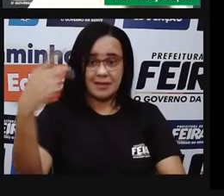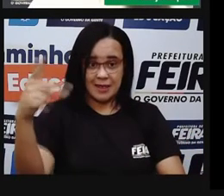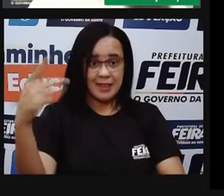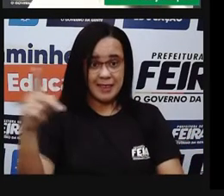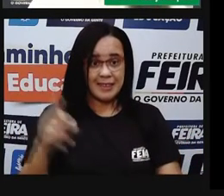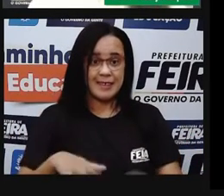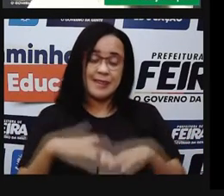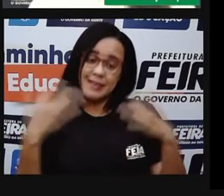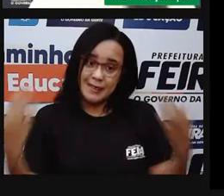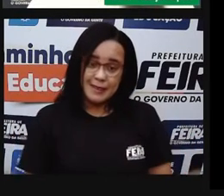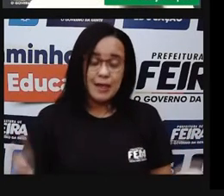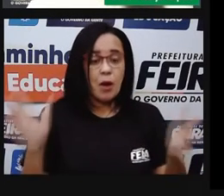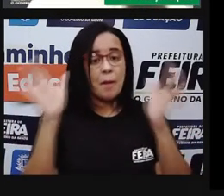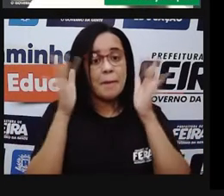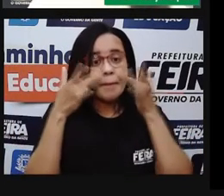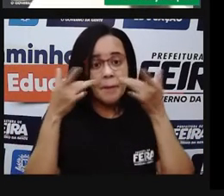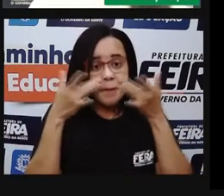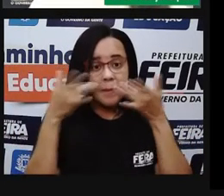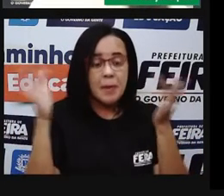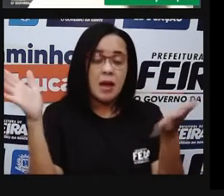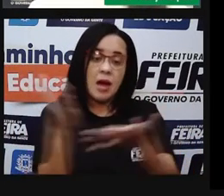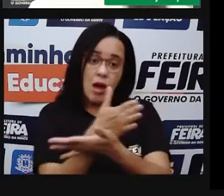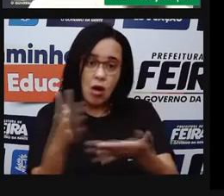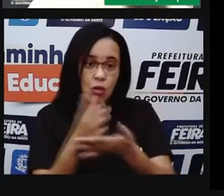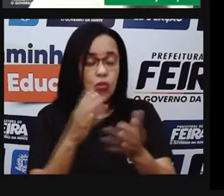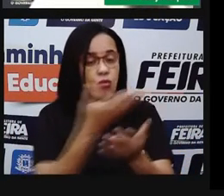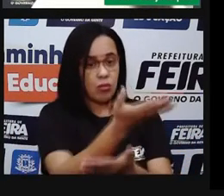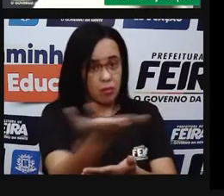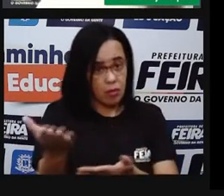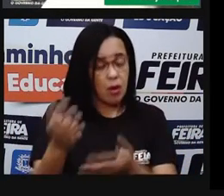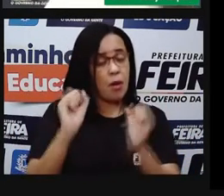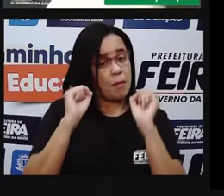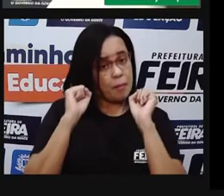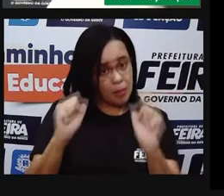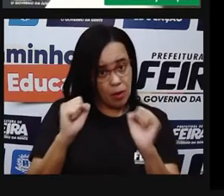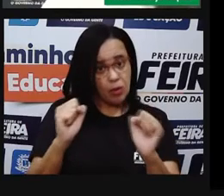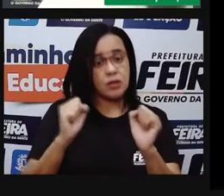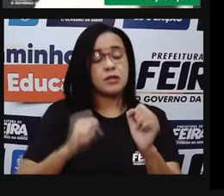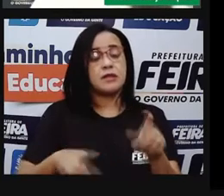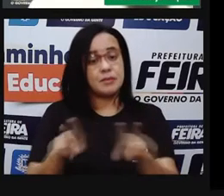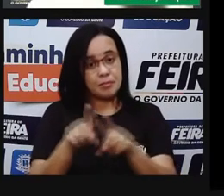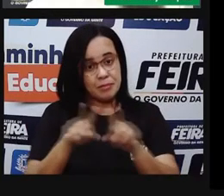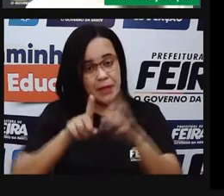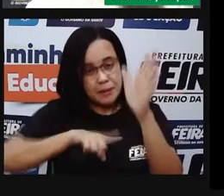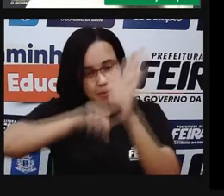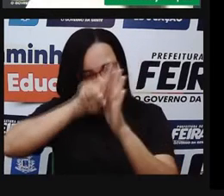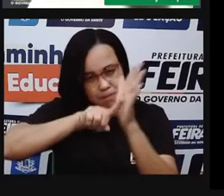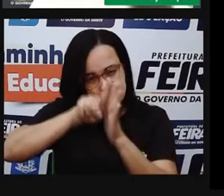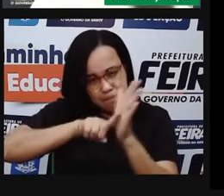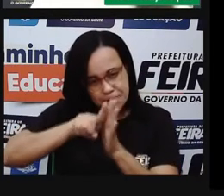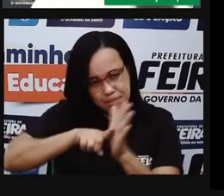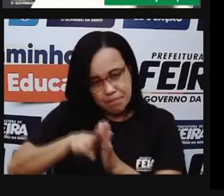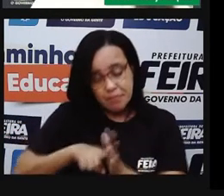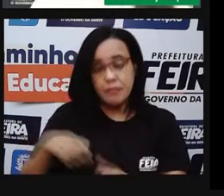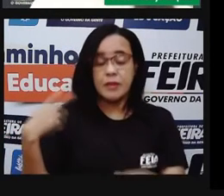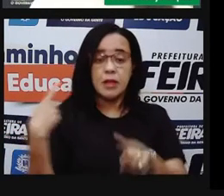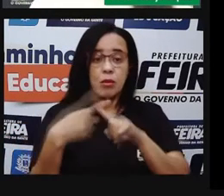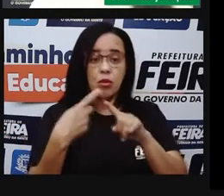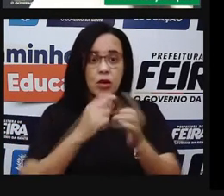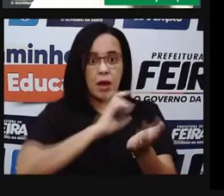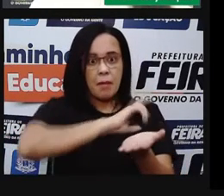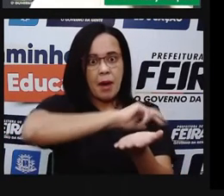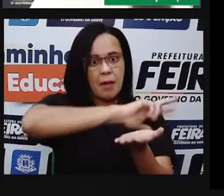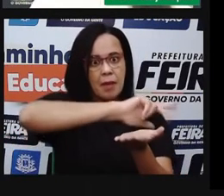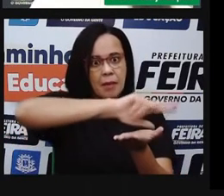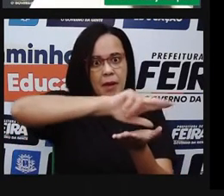né, algumas peças que vocês podem estar pesquisando: Alto de São Lourenço, Édipo, A Feira,